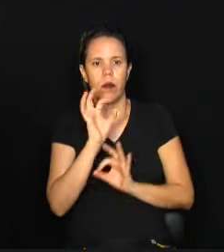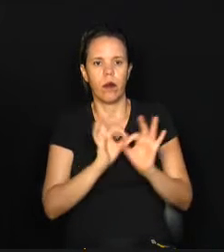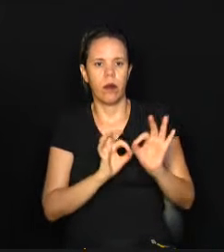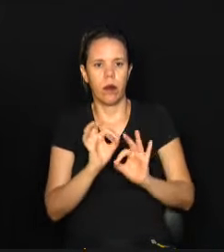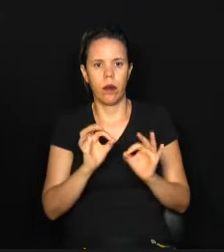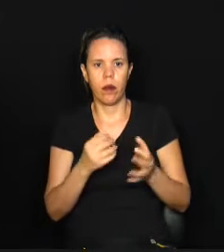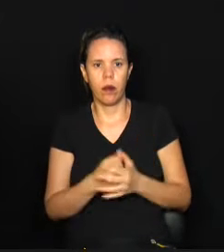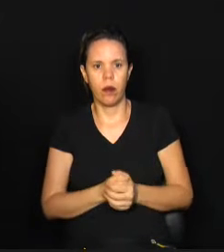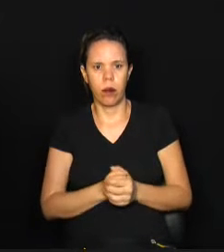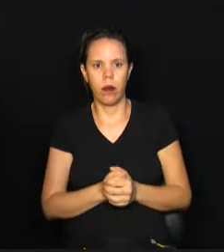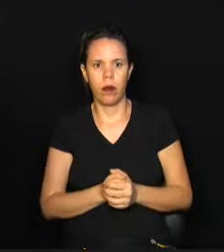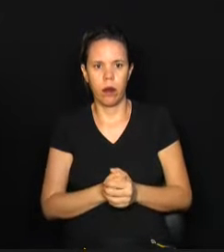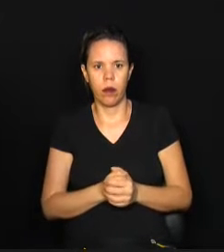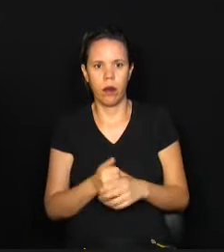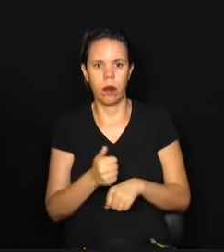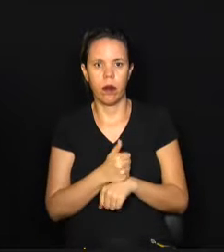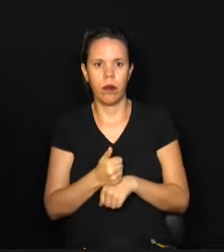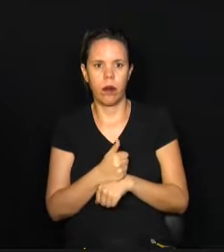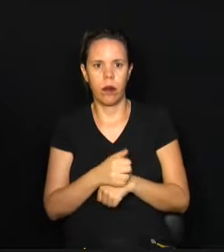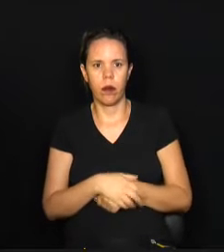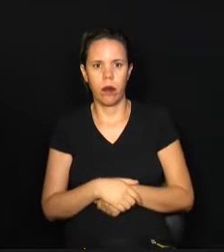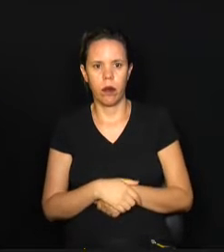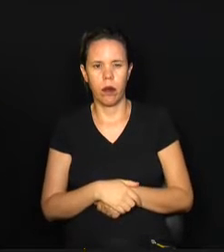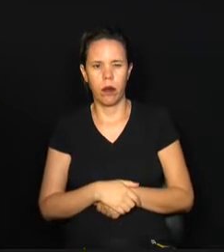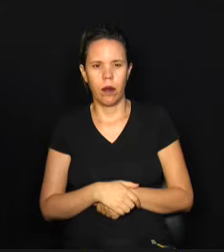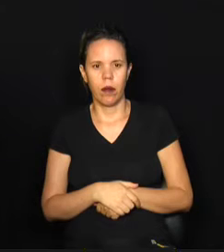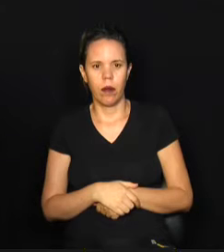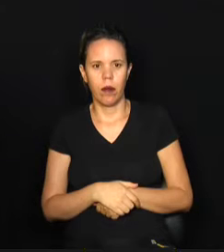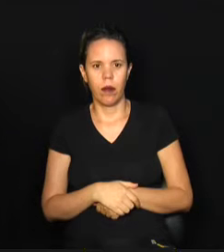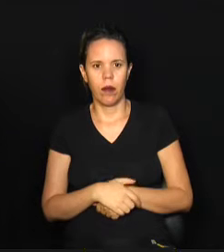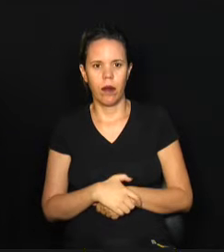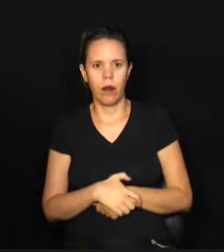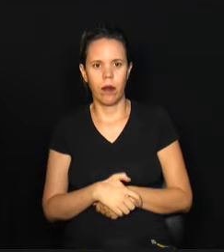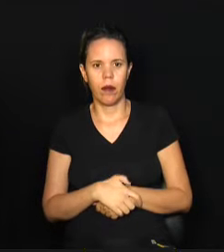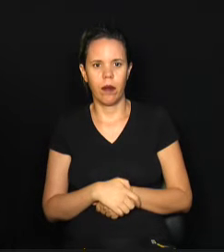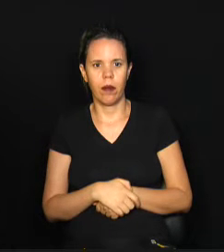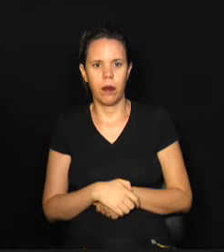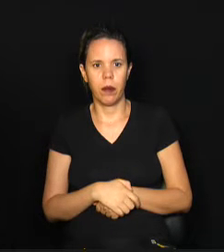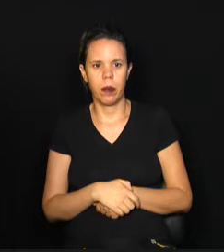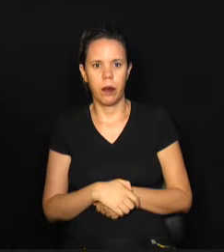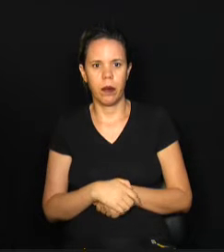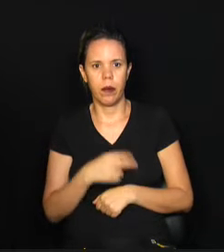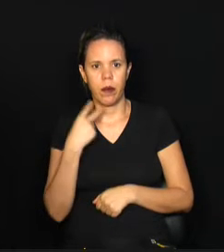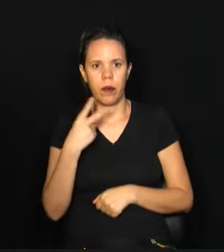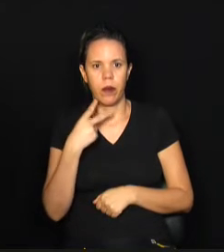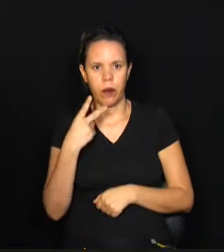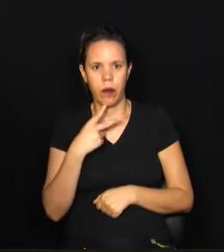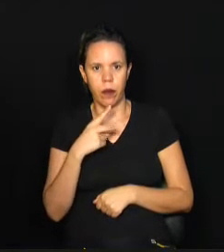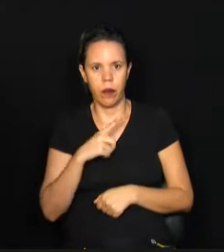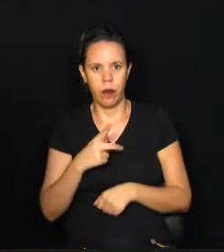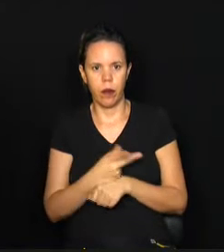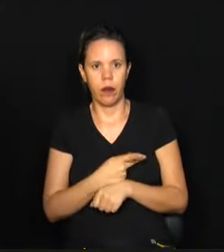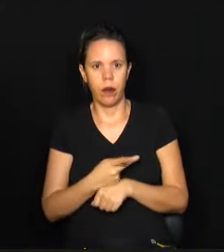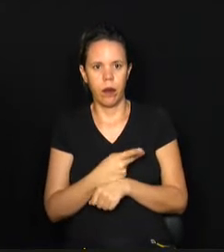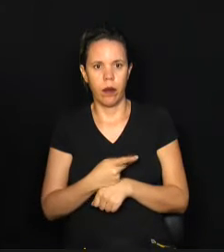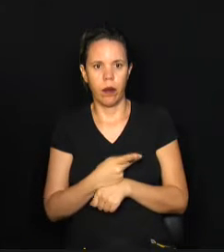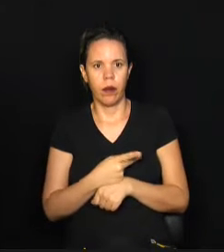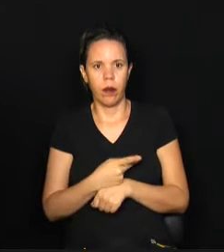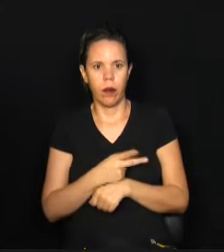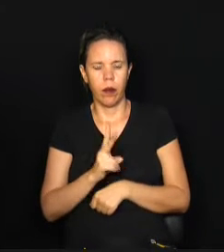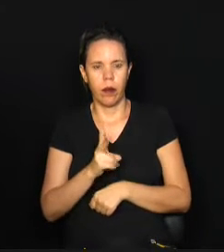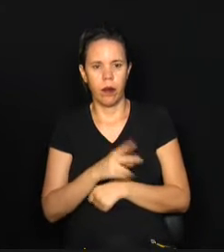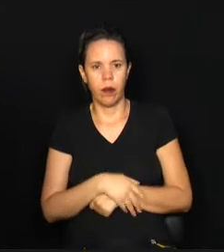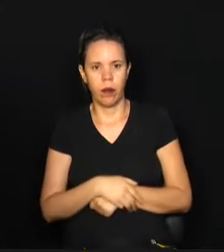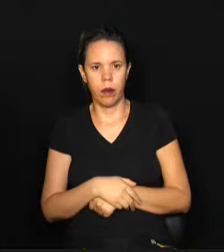regulamentação da profissão. Eu tenho certeza que o vereador tem procurado